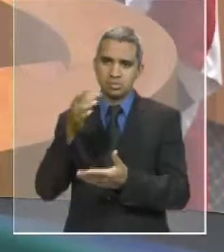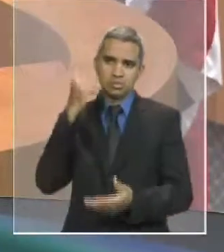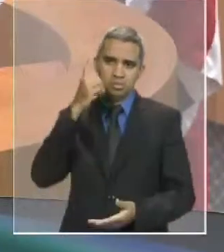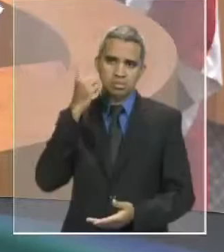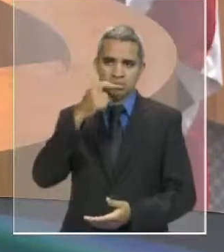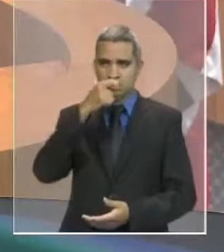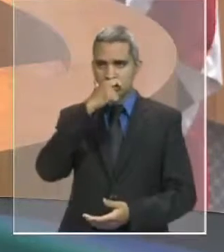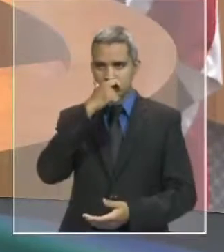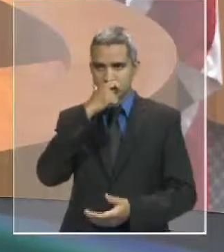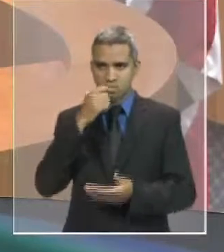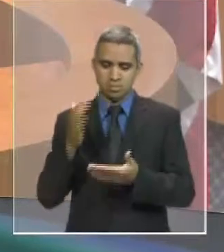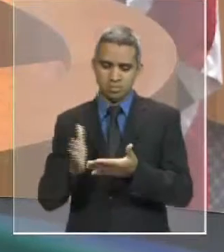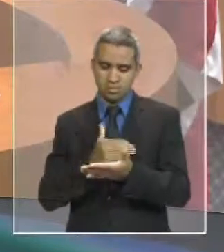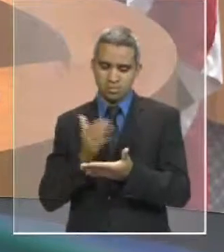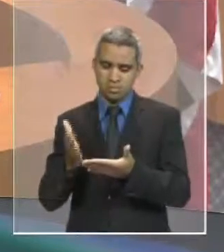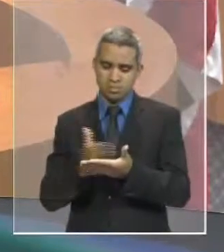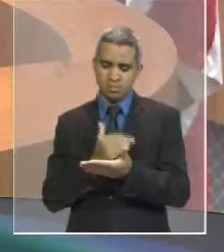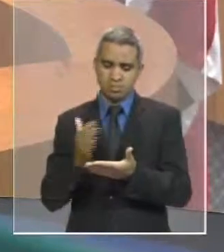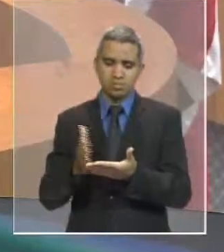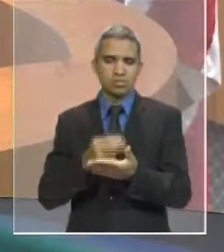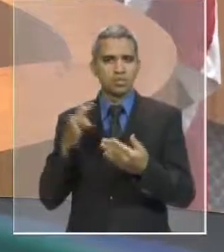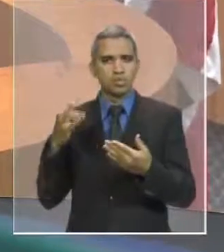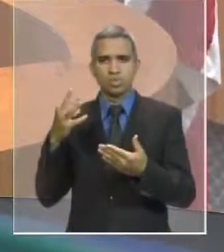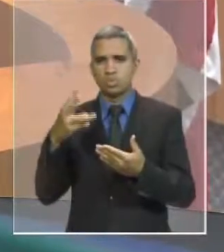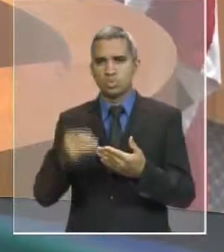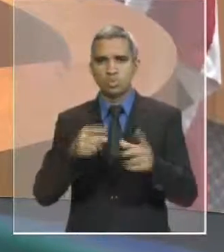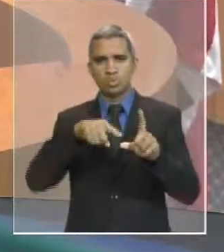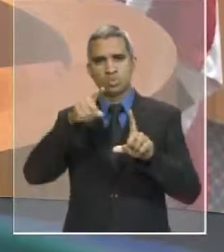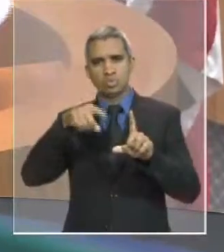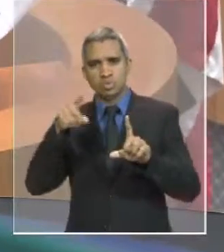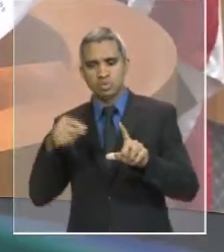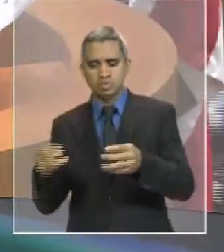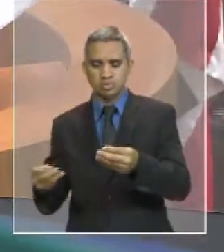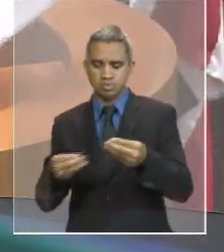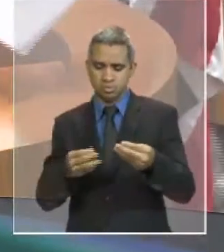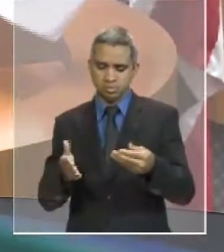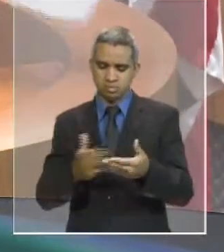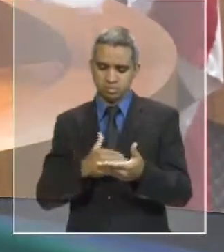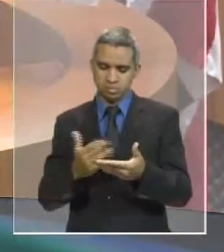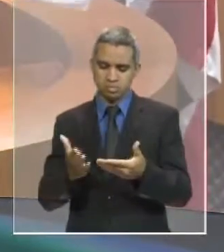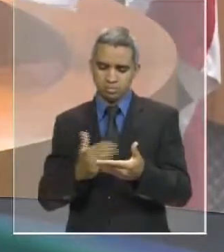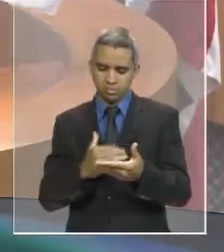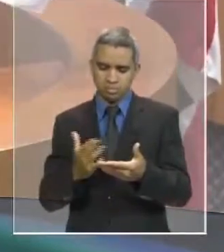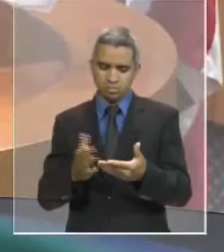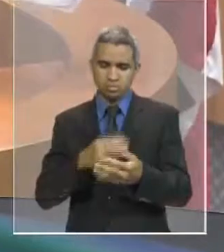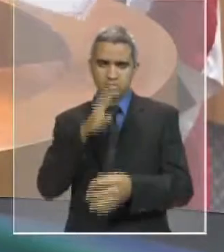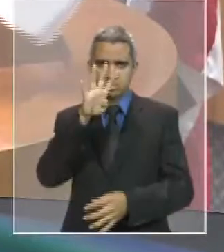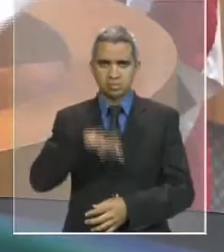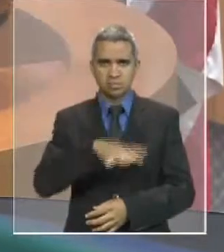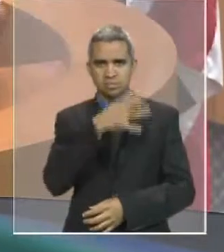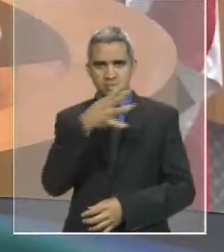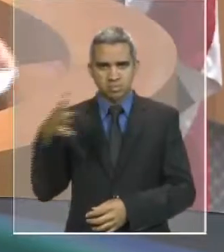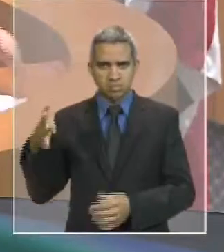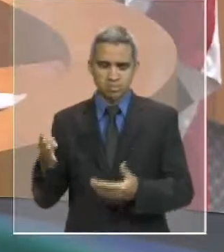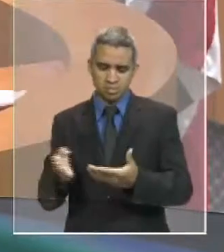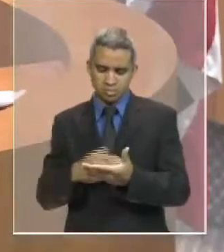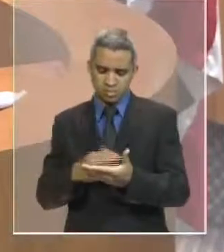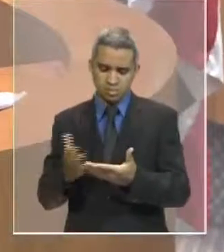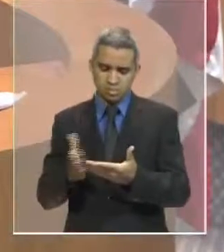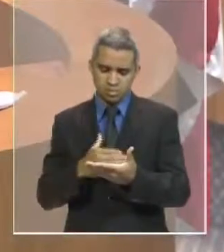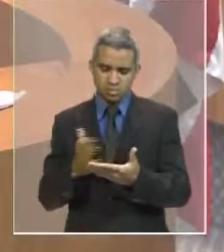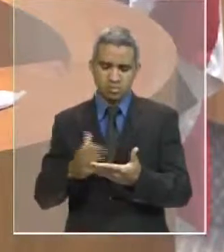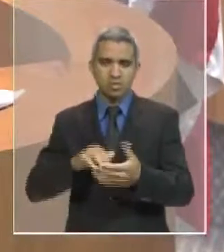todos os gráficos e planilhas que estão aqui, no que nos foi passado dessa audiência pública, da avaliação das metas